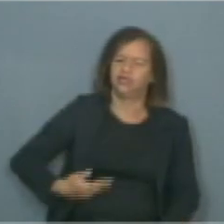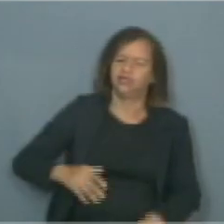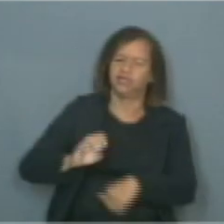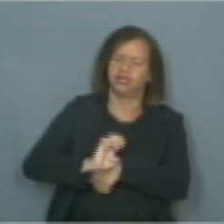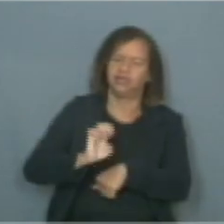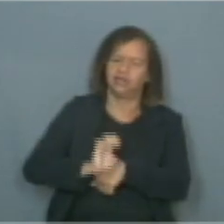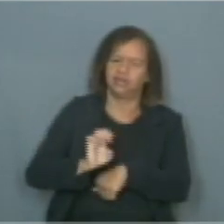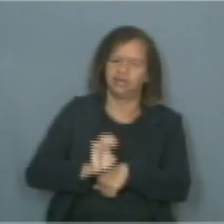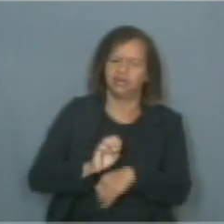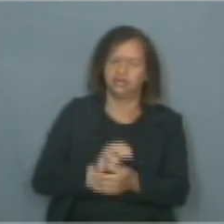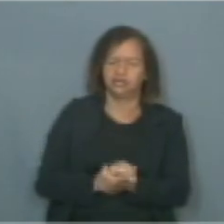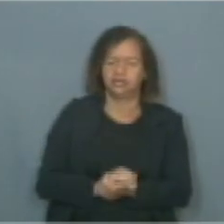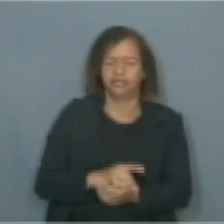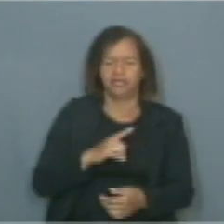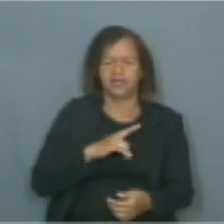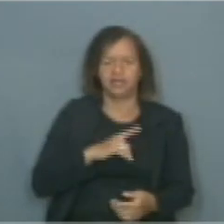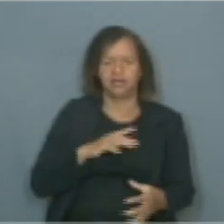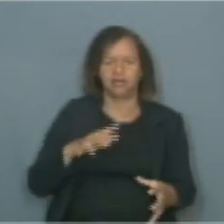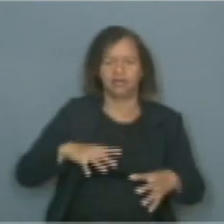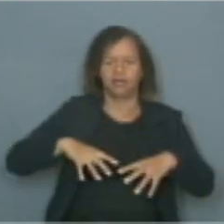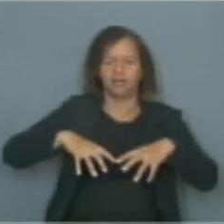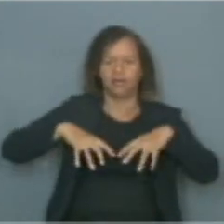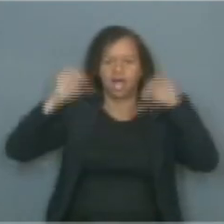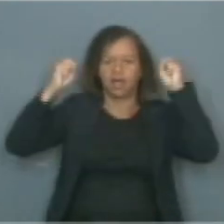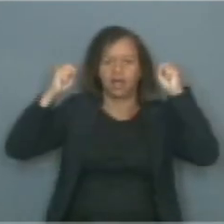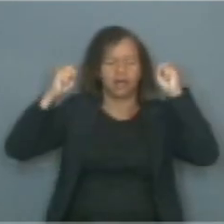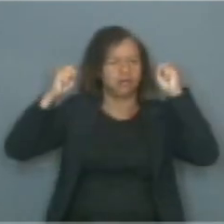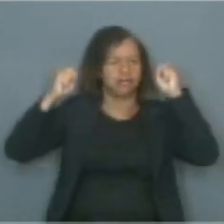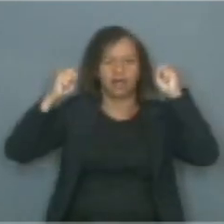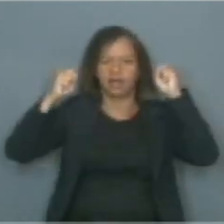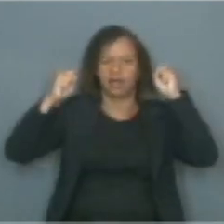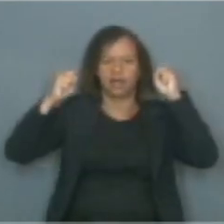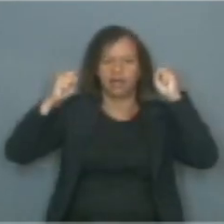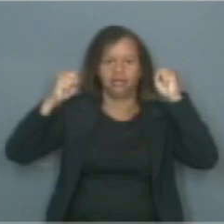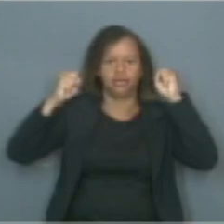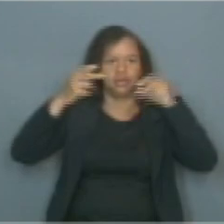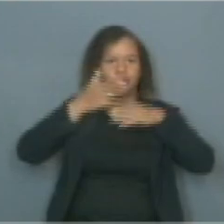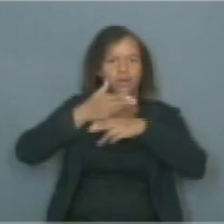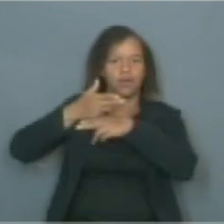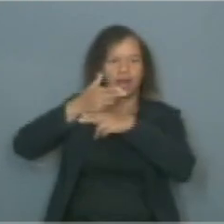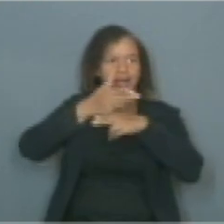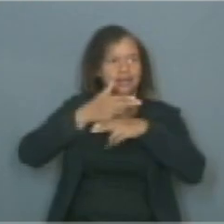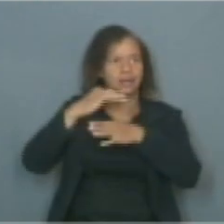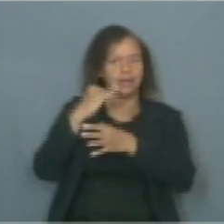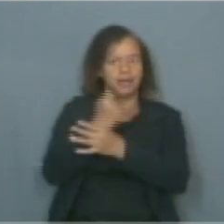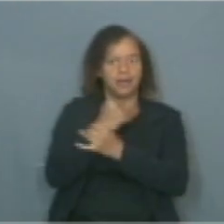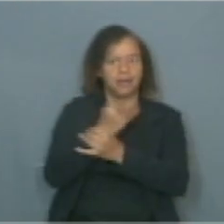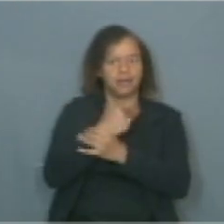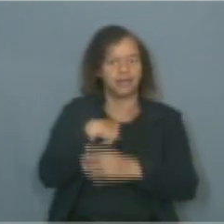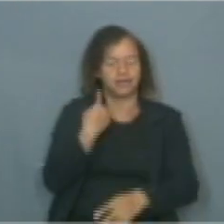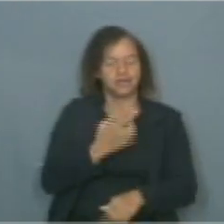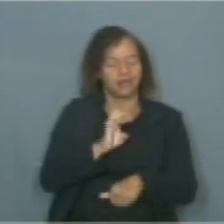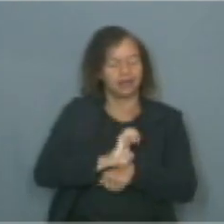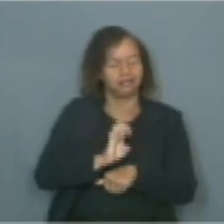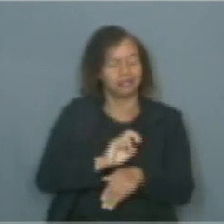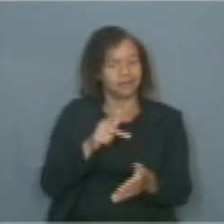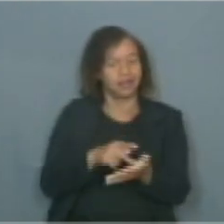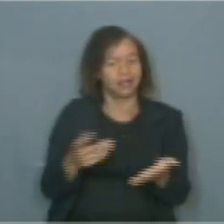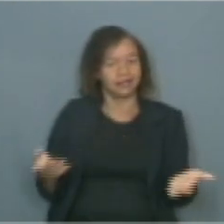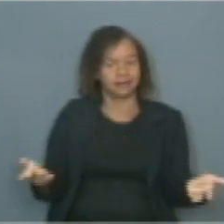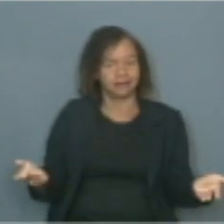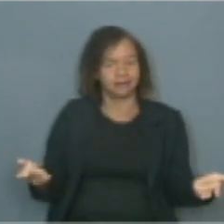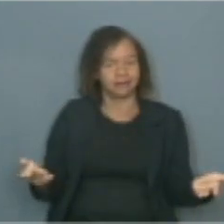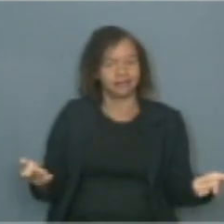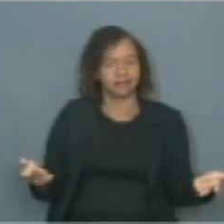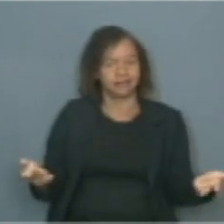estado tem um apagão nas câmaras de segurança pública do nosso estado. Isso também é uma realidade.